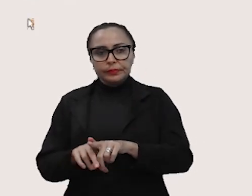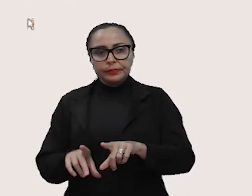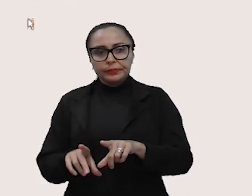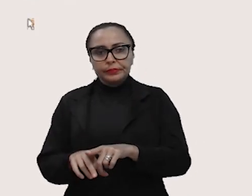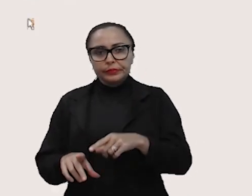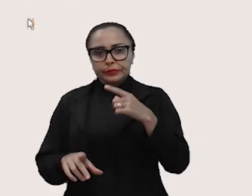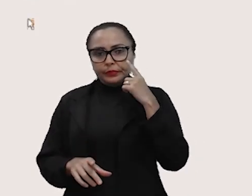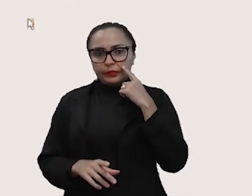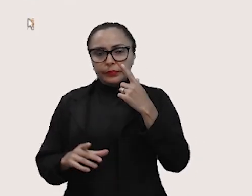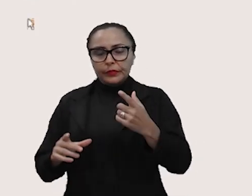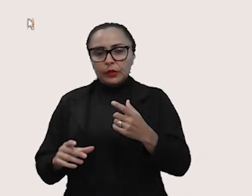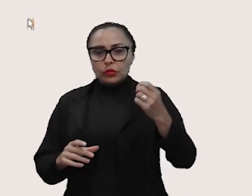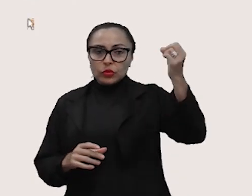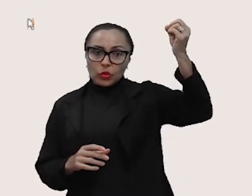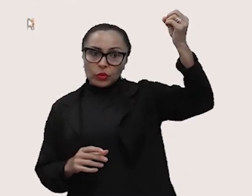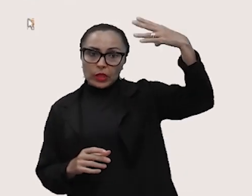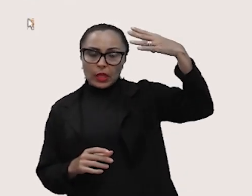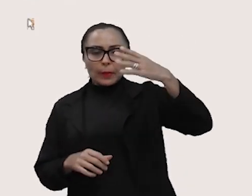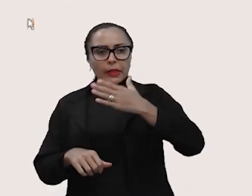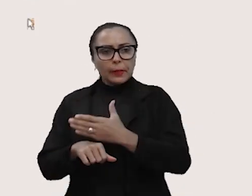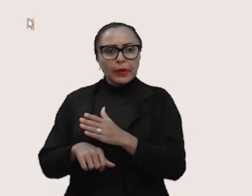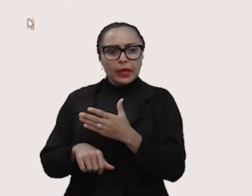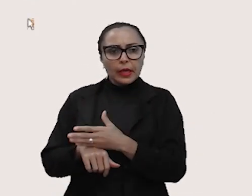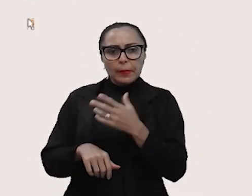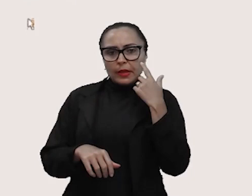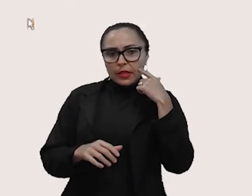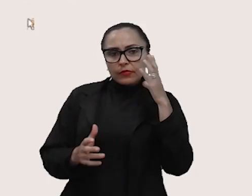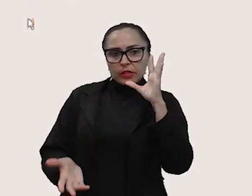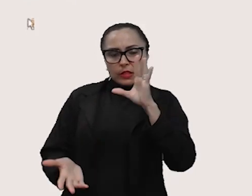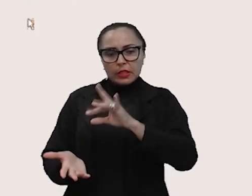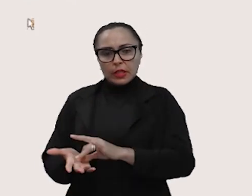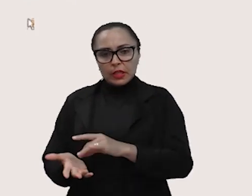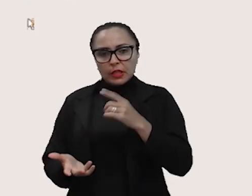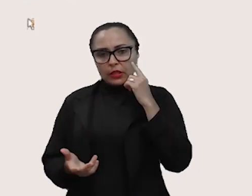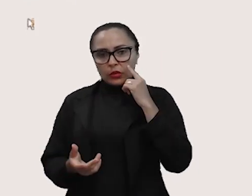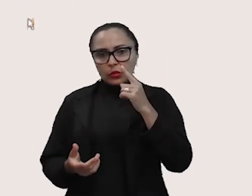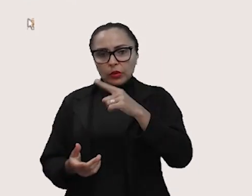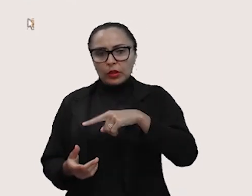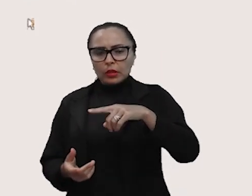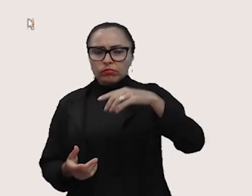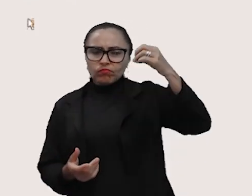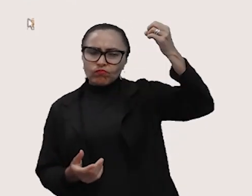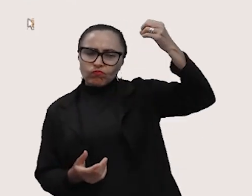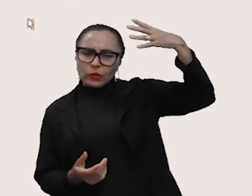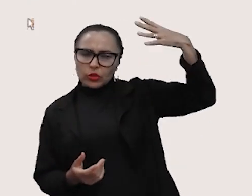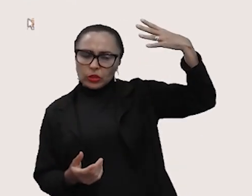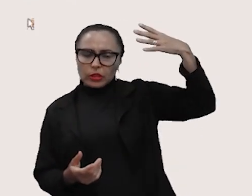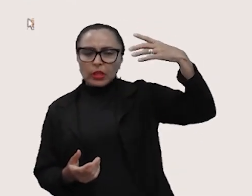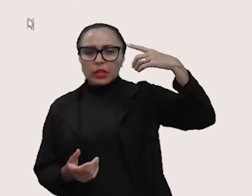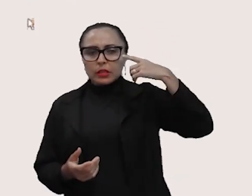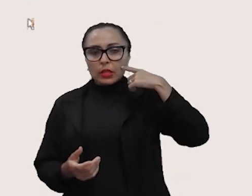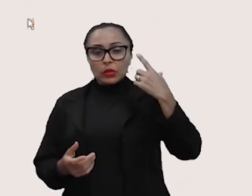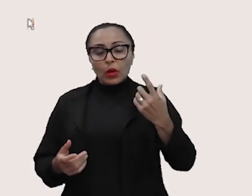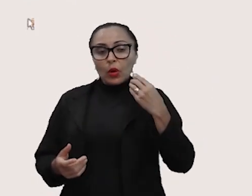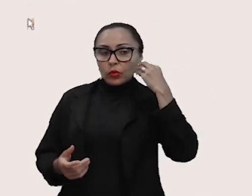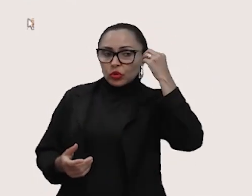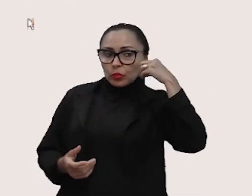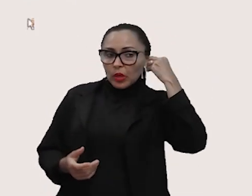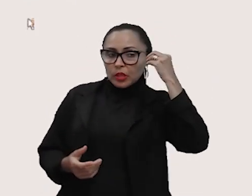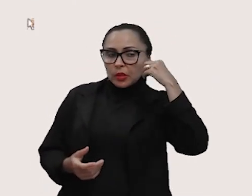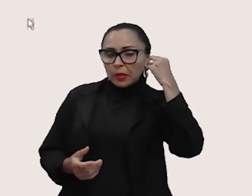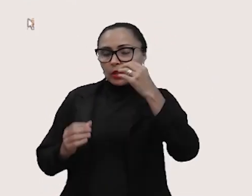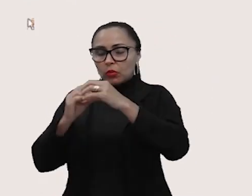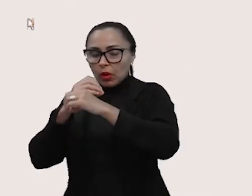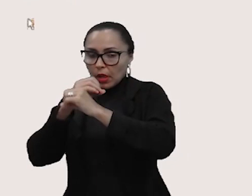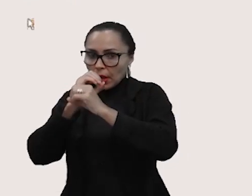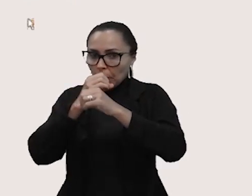lâmpadas energeticamente mais eficientes e mais duráveis do que as incandescentes e fluorescentes. Em um experimento de laboratório, pretende-se associar 2 pilhas